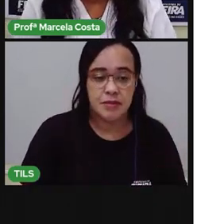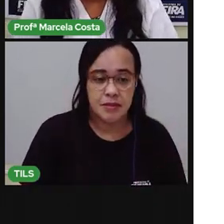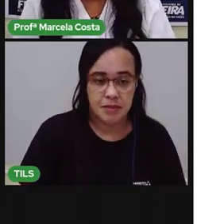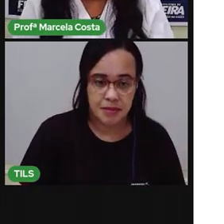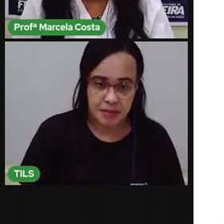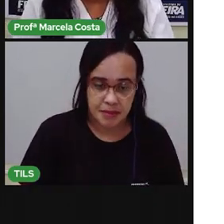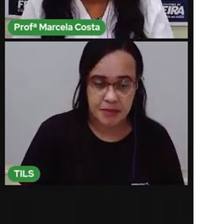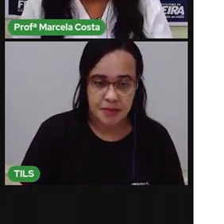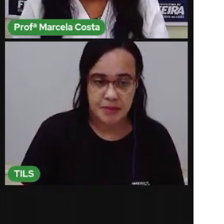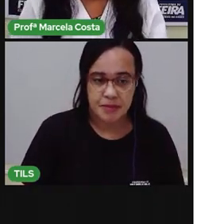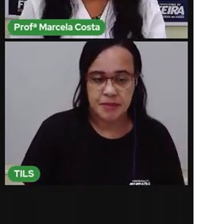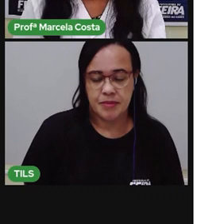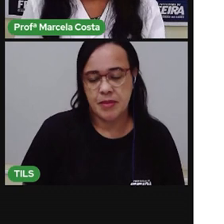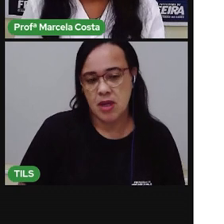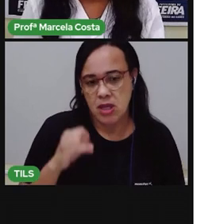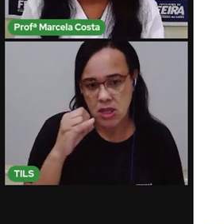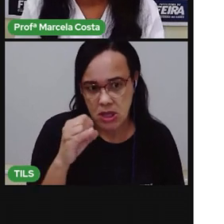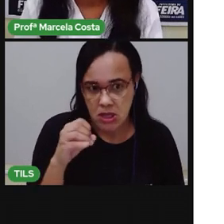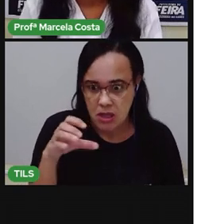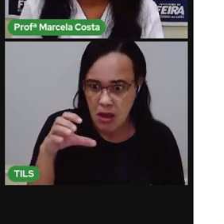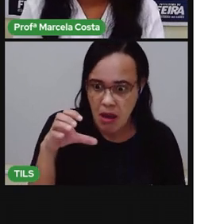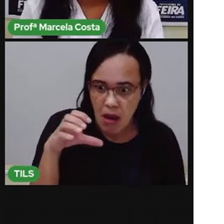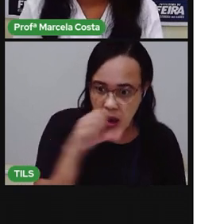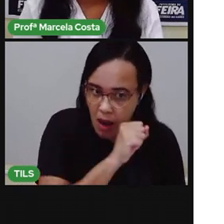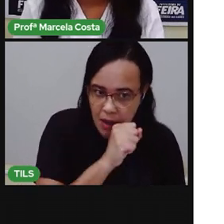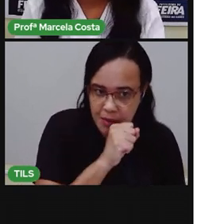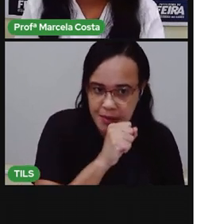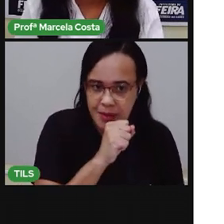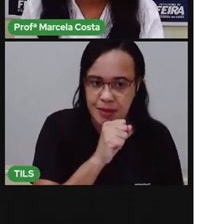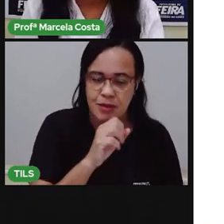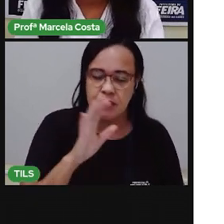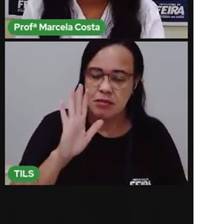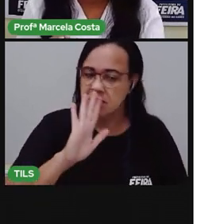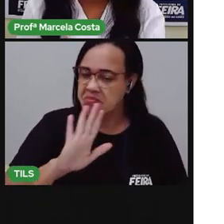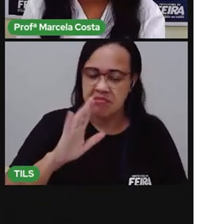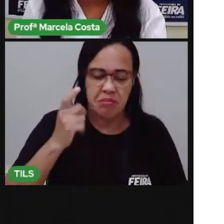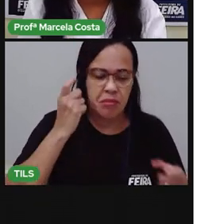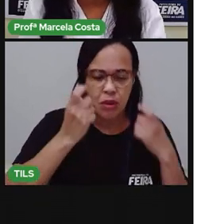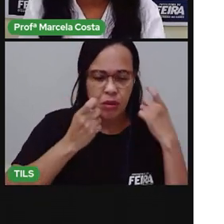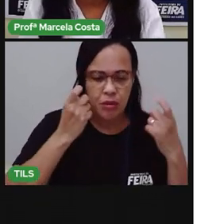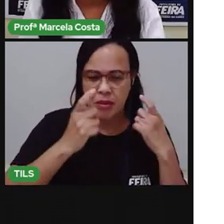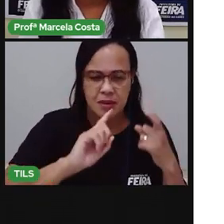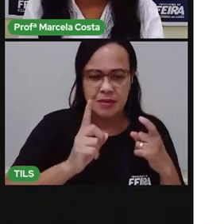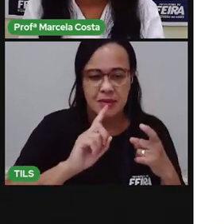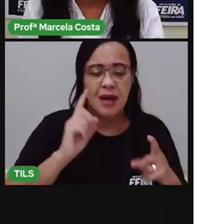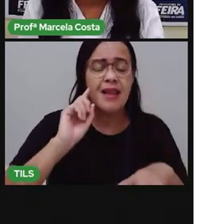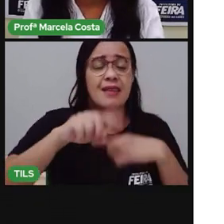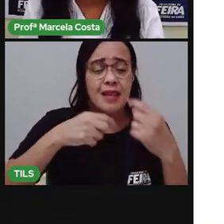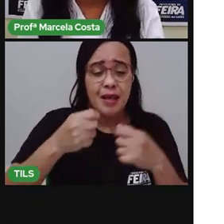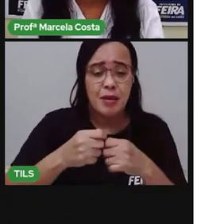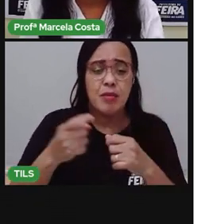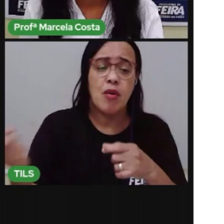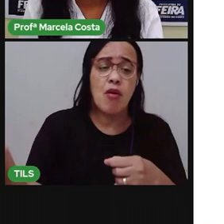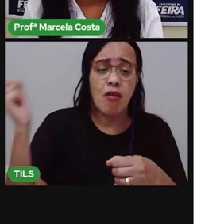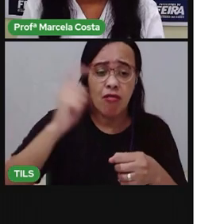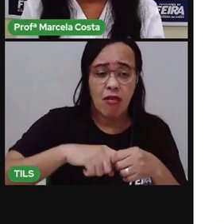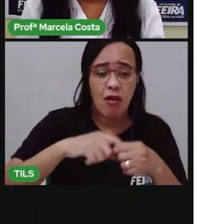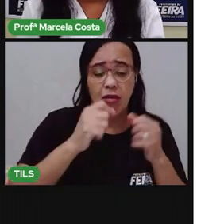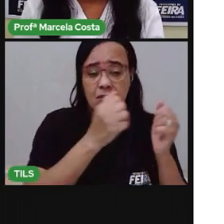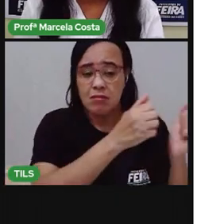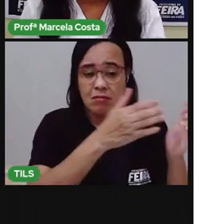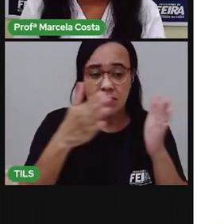Se eu estiver falando rápido, você não estiver no mesmo ritmo que eu, não se preocupe. Você pode voltar a assistir essa